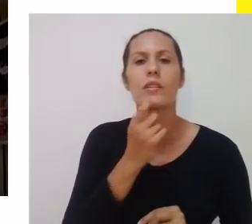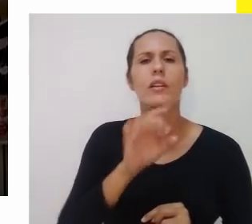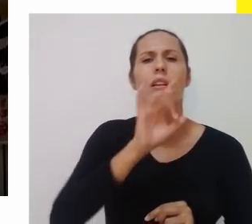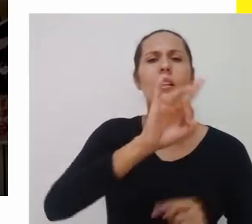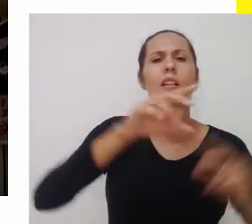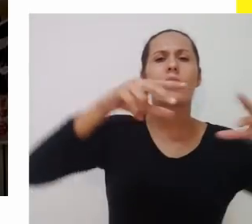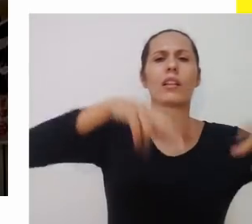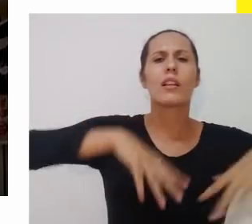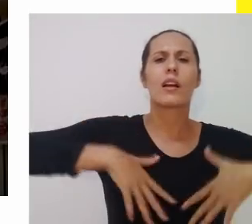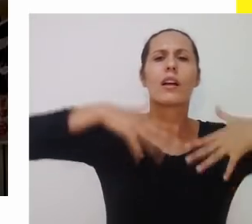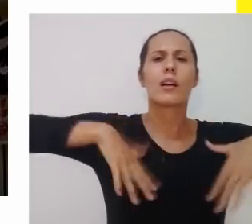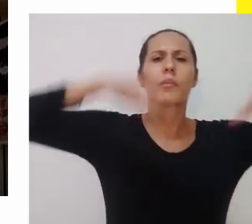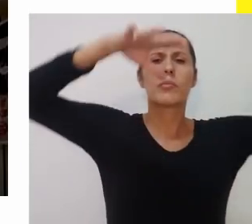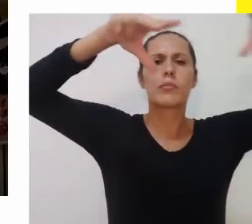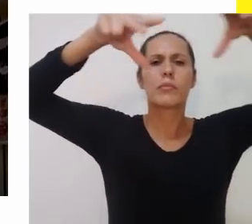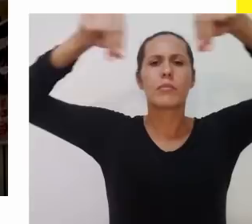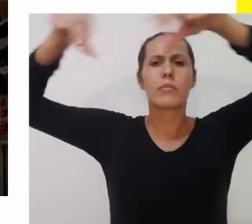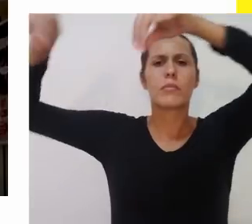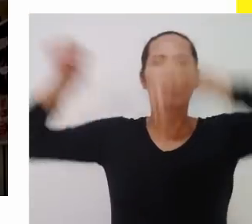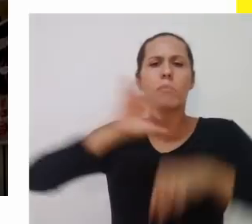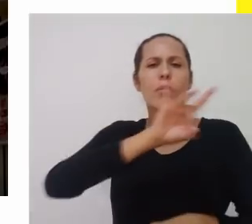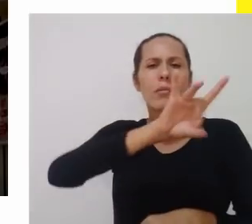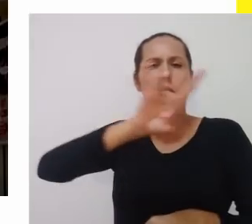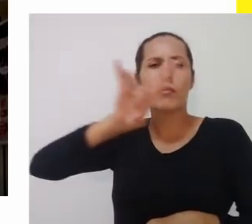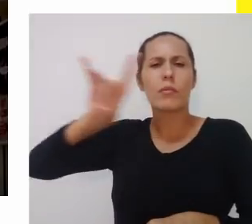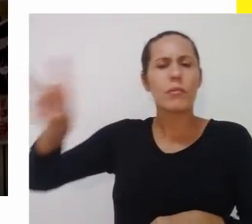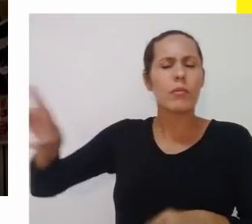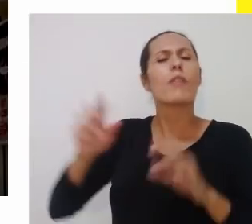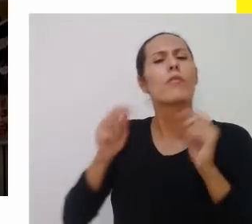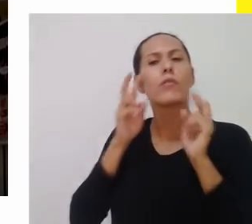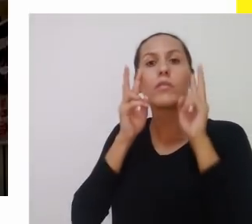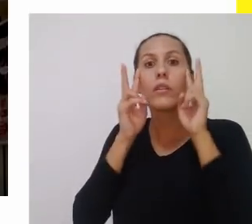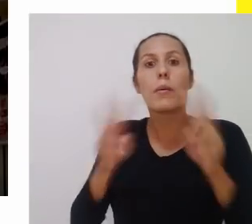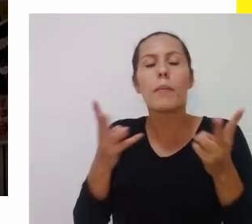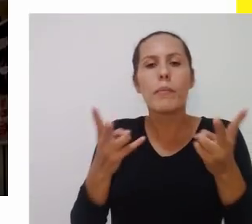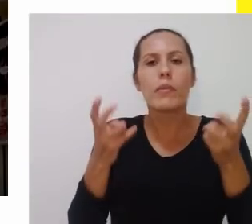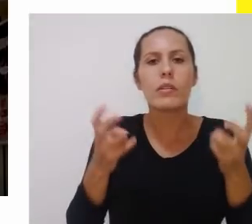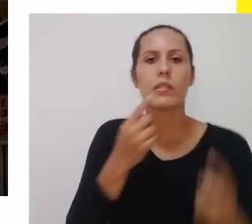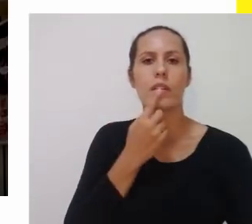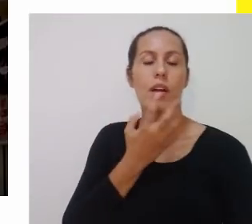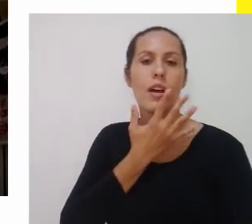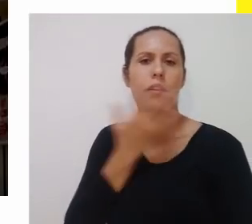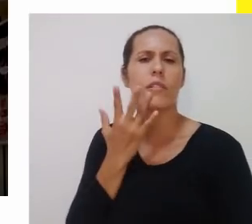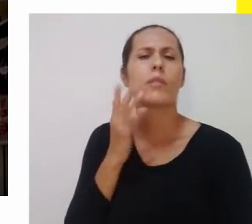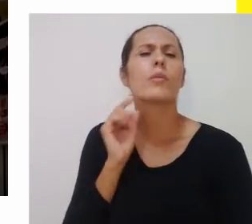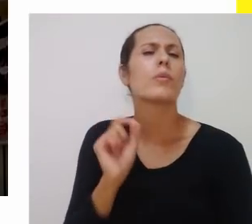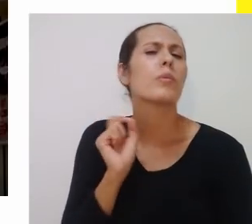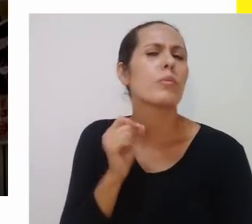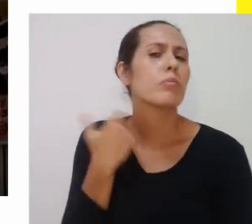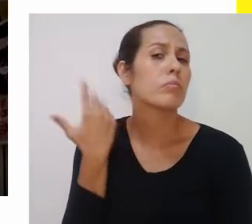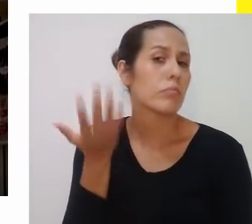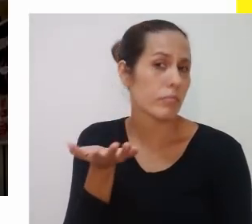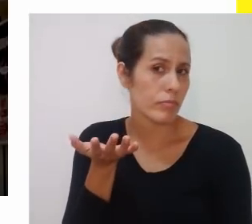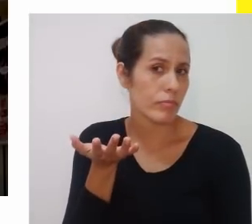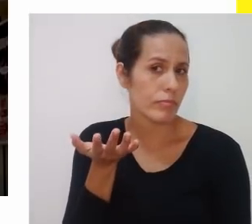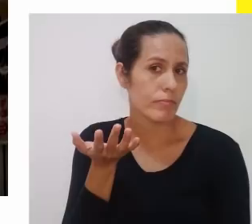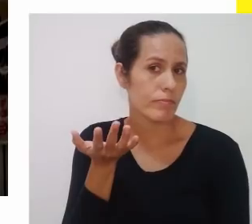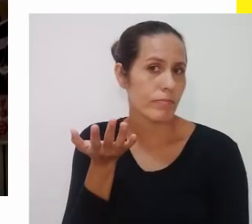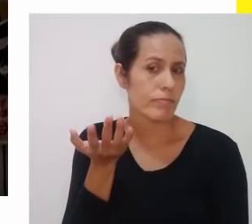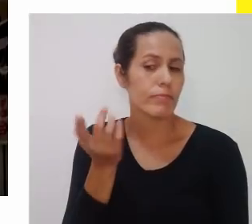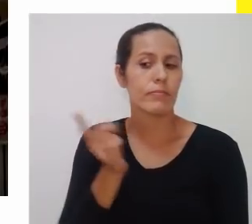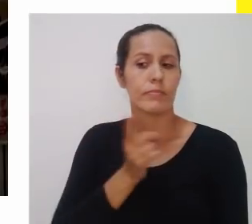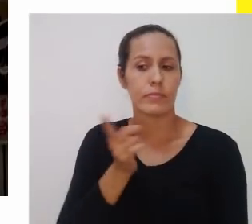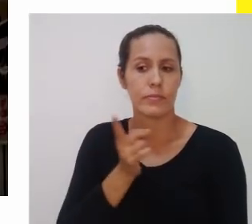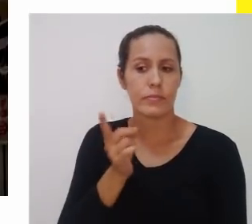vermelha. Em todas essas camisas você vê essa cor vermelha. E aí, minha